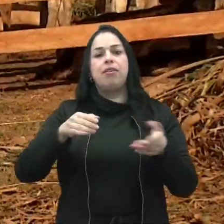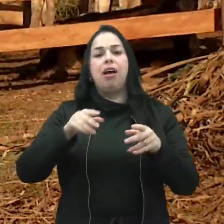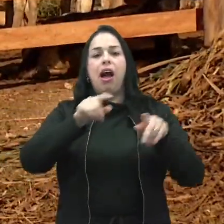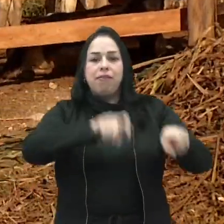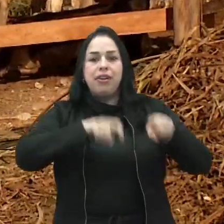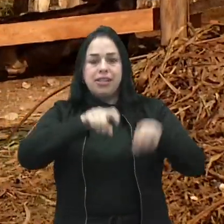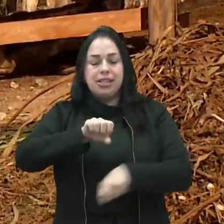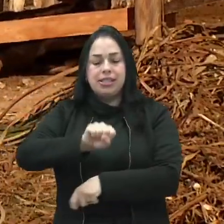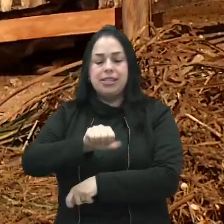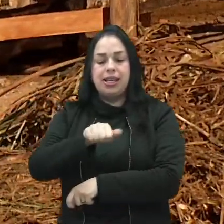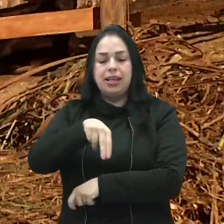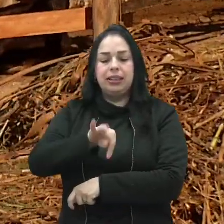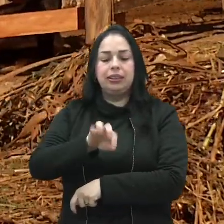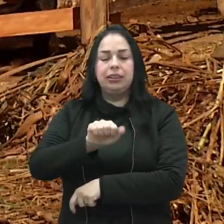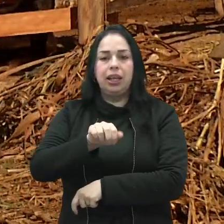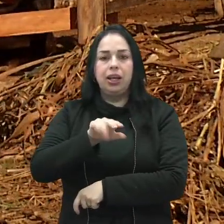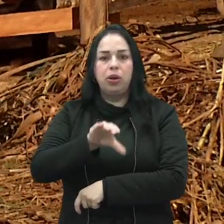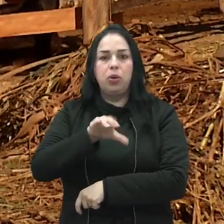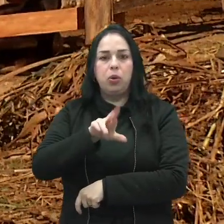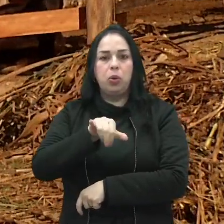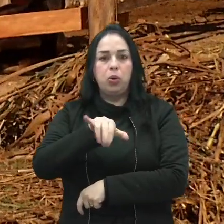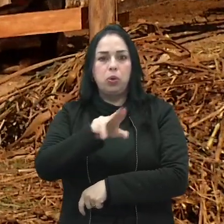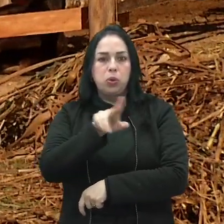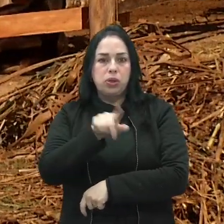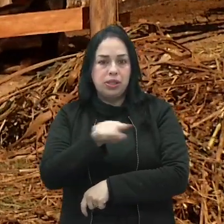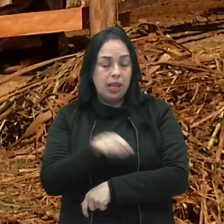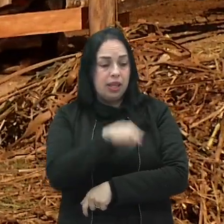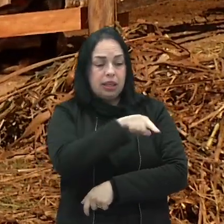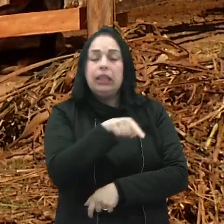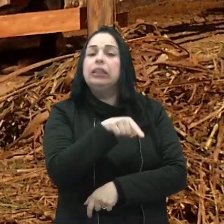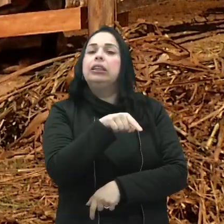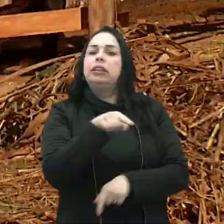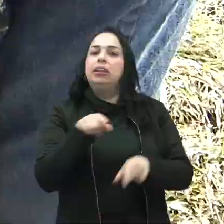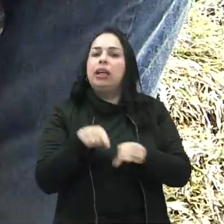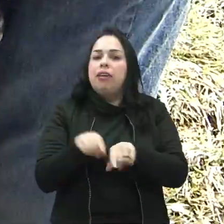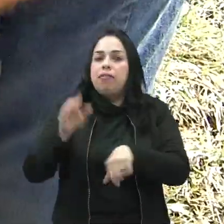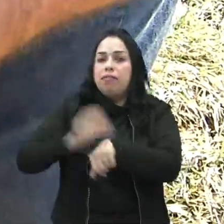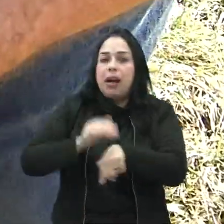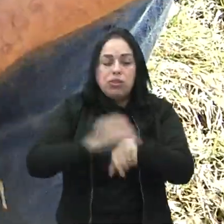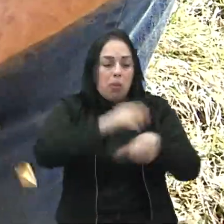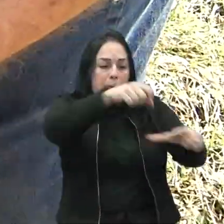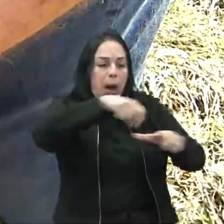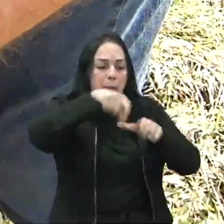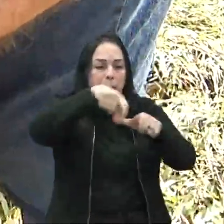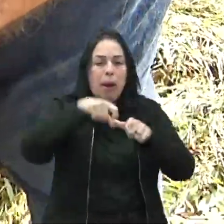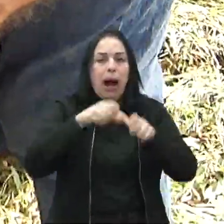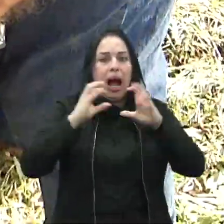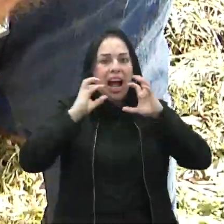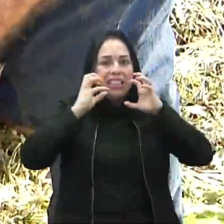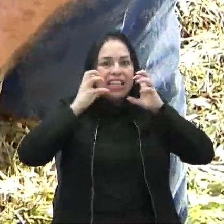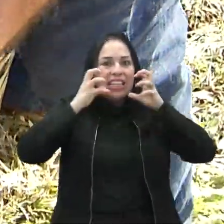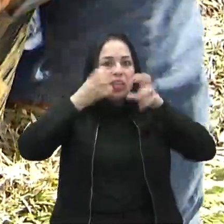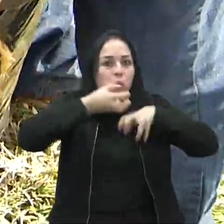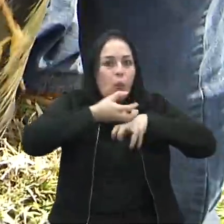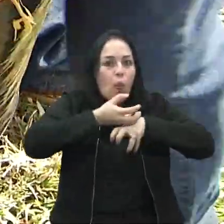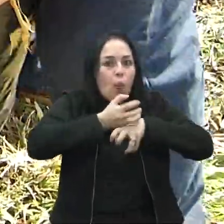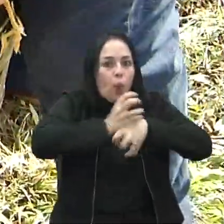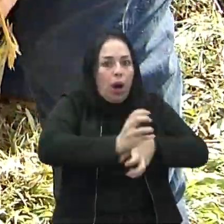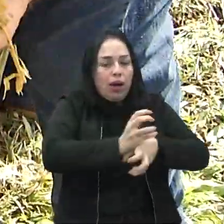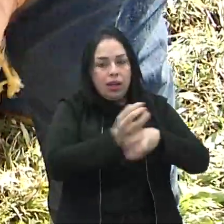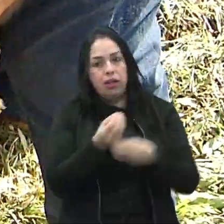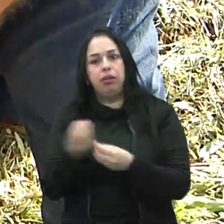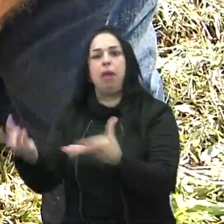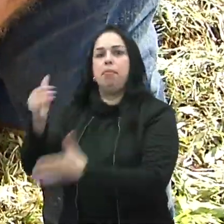até a fazenda Santa Cruz, localizada na zona norte de São José. Aqui é produzido silagem de milho,